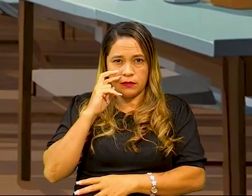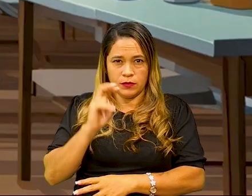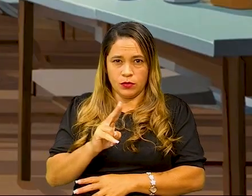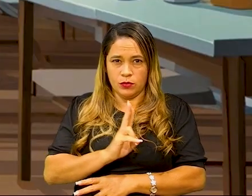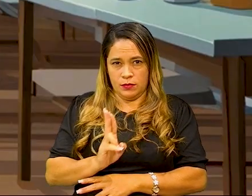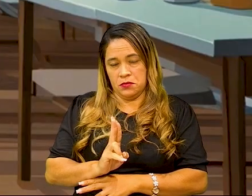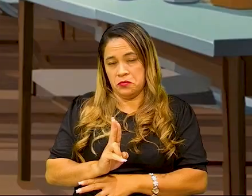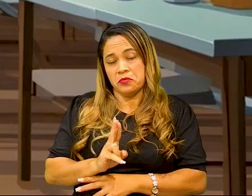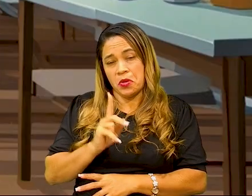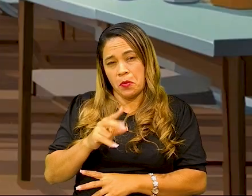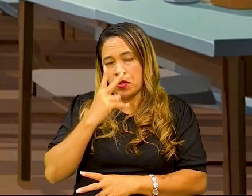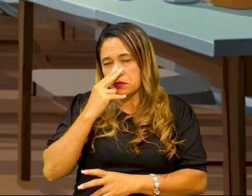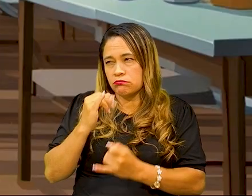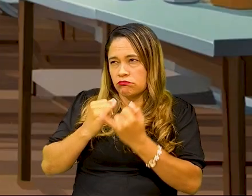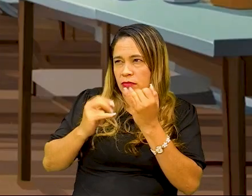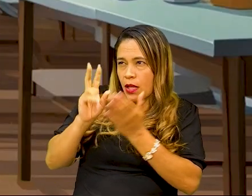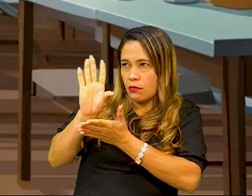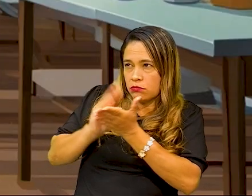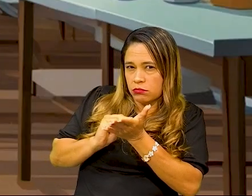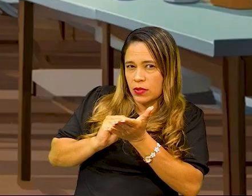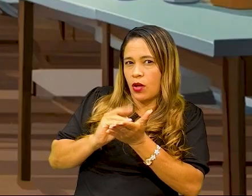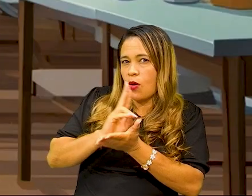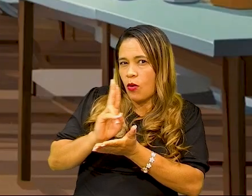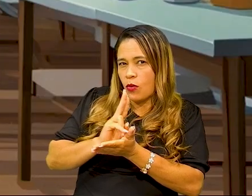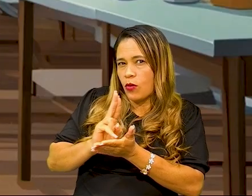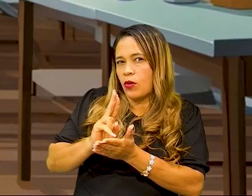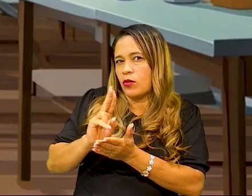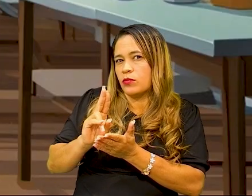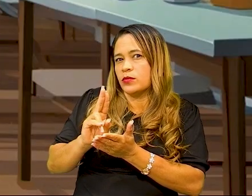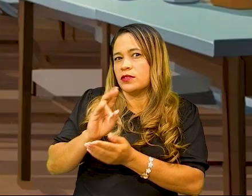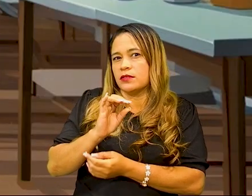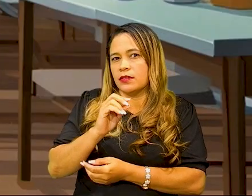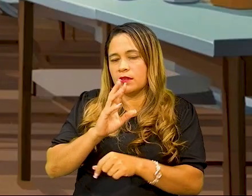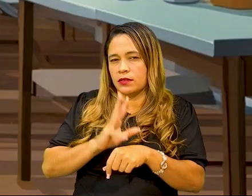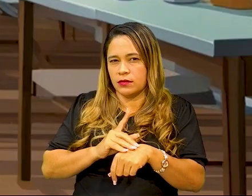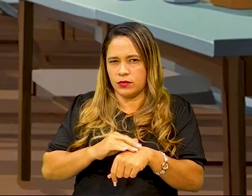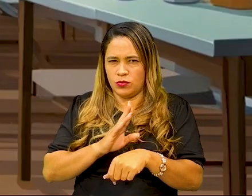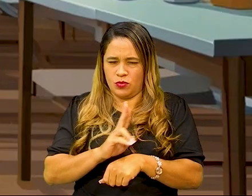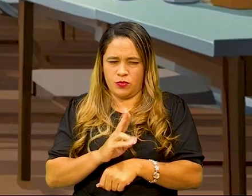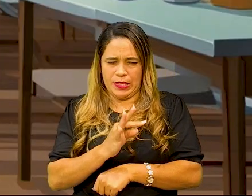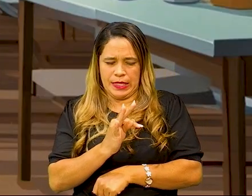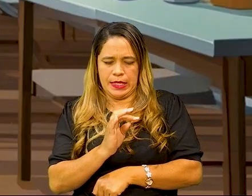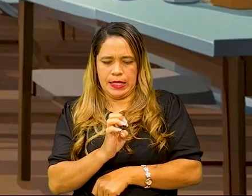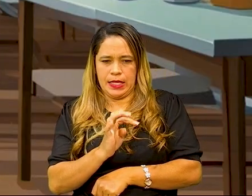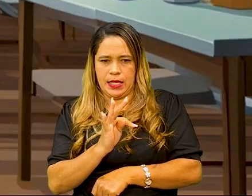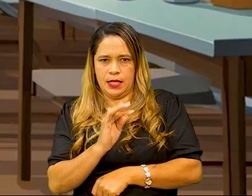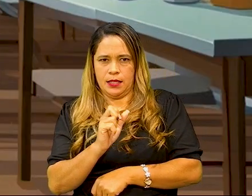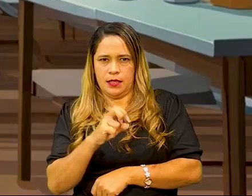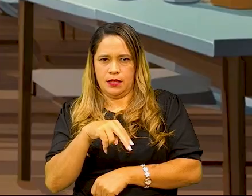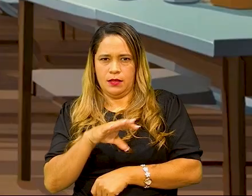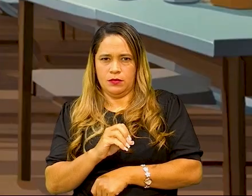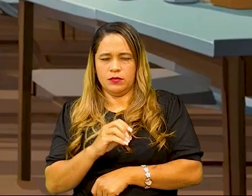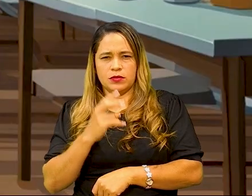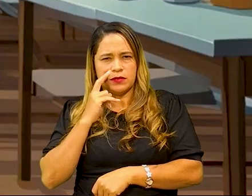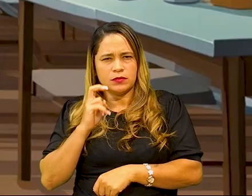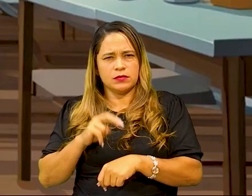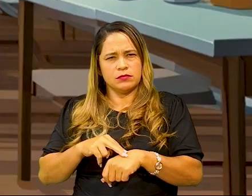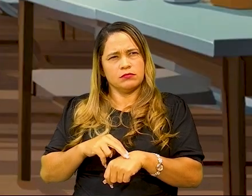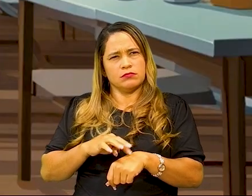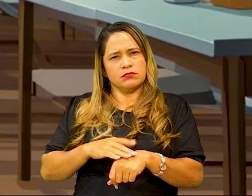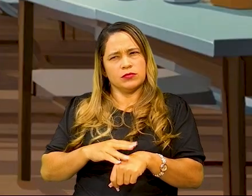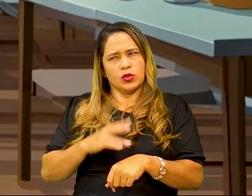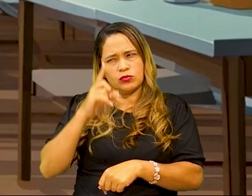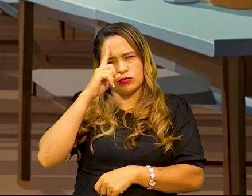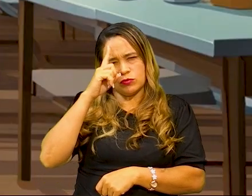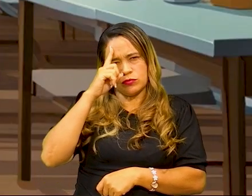doença já acaba remetendo um pouquinho da doença. E sobre essa doença chamada tétano, a gente já tem algumas coisas de pré-noções do nosso dia a